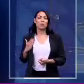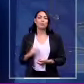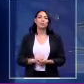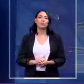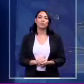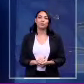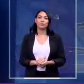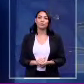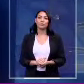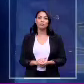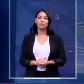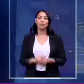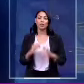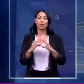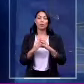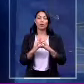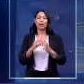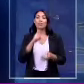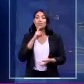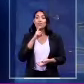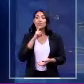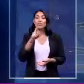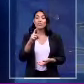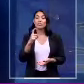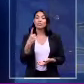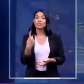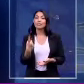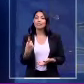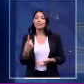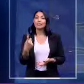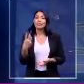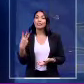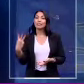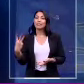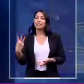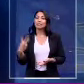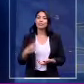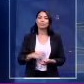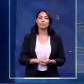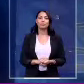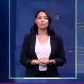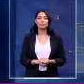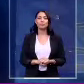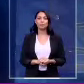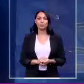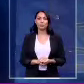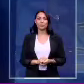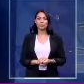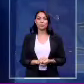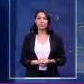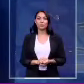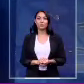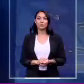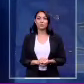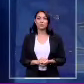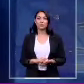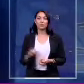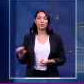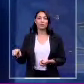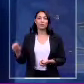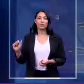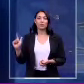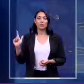É número 13, bola verde, número 13. Faltam 5 bolas. A Mega Sena essa semana pode